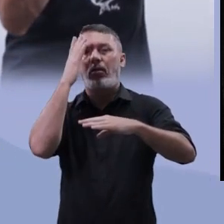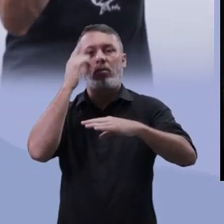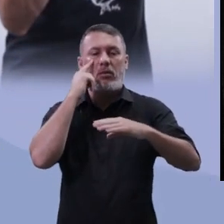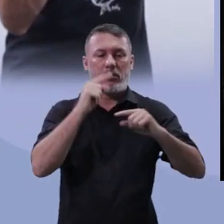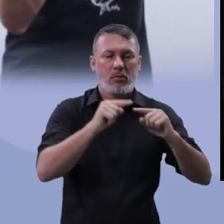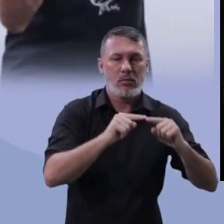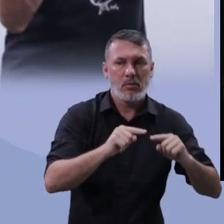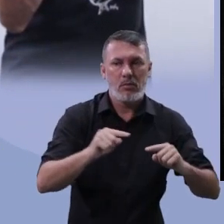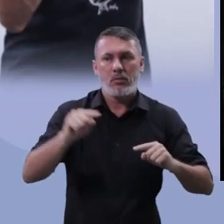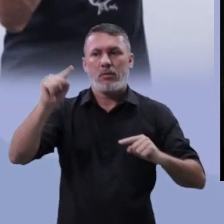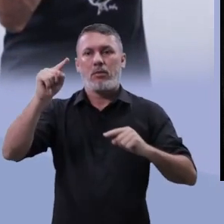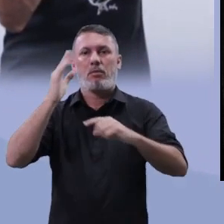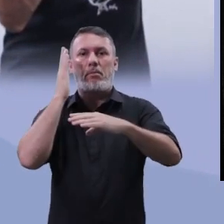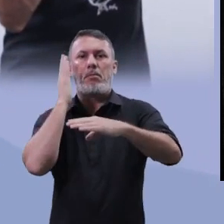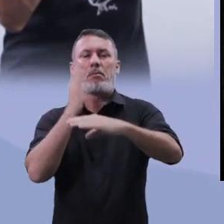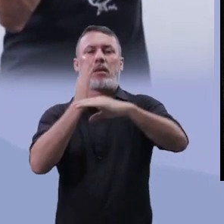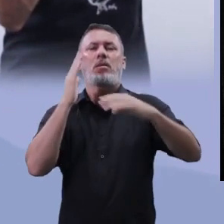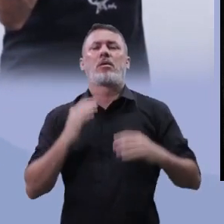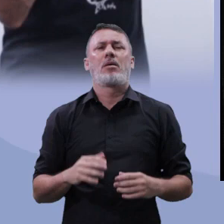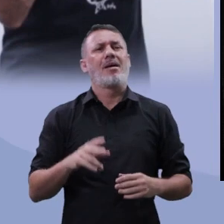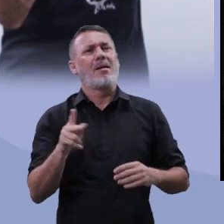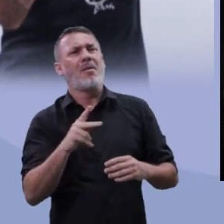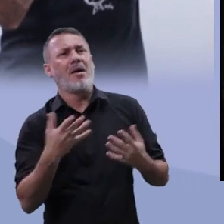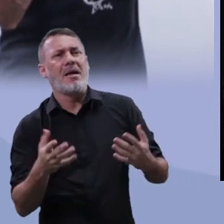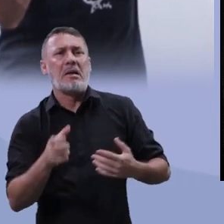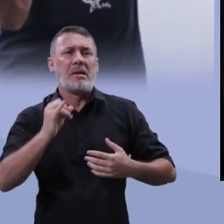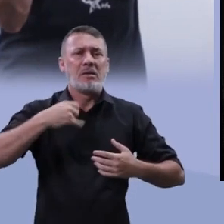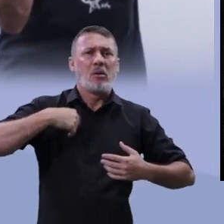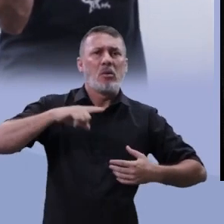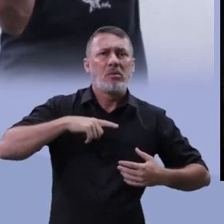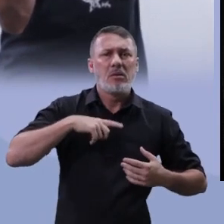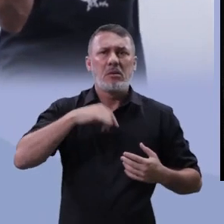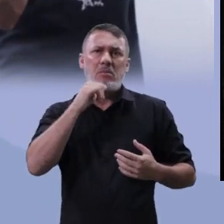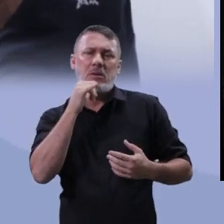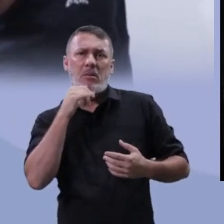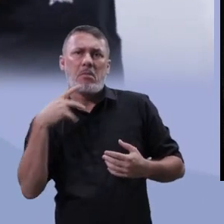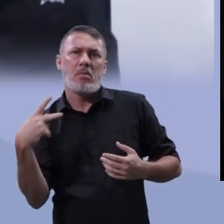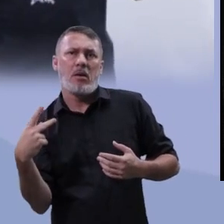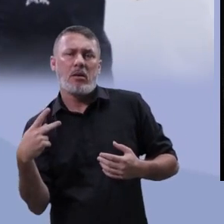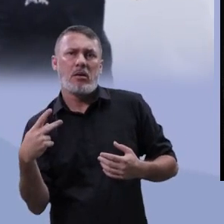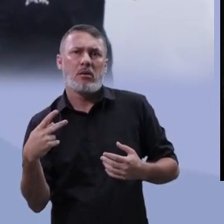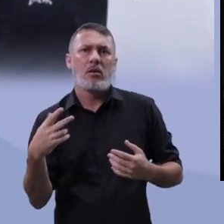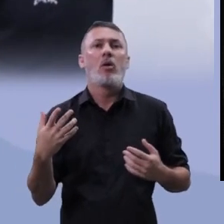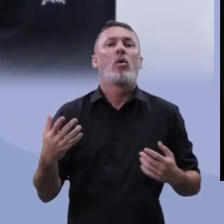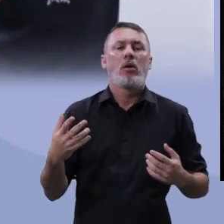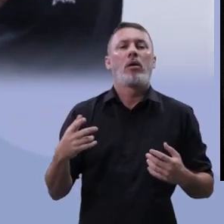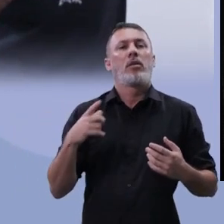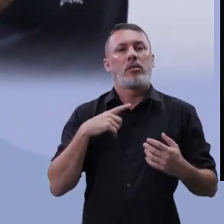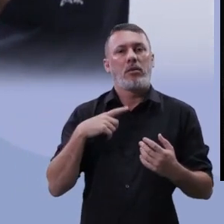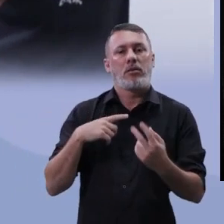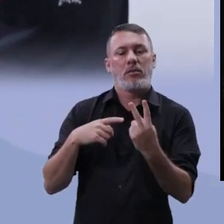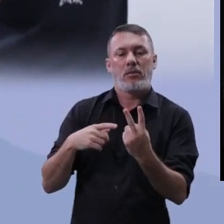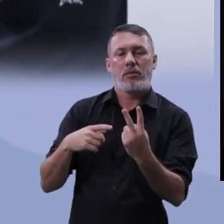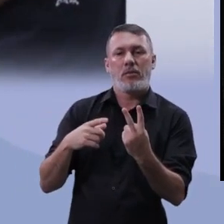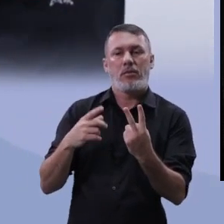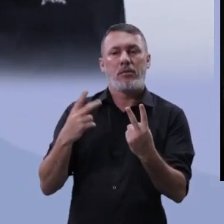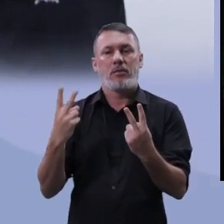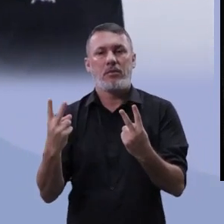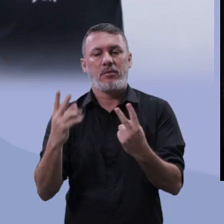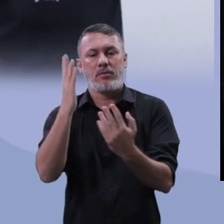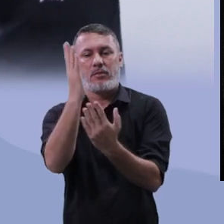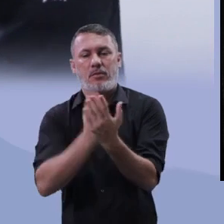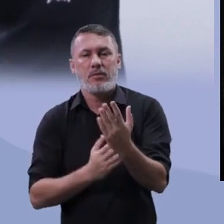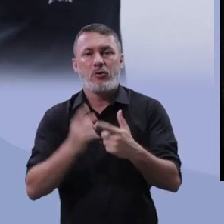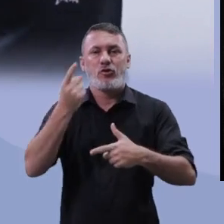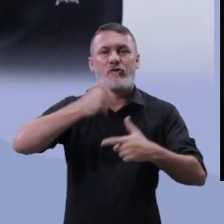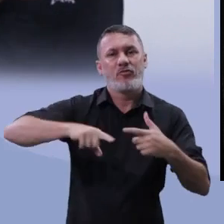pega o do meio. Essa é a mediana. Ah, professor, se eu tiver um valor par, você pega os dois do meio e faz a